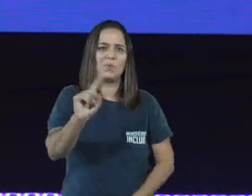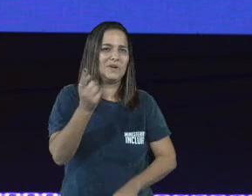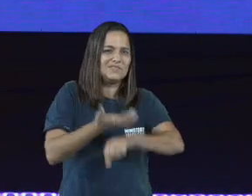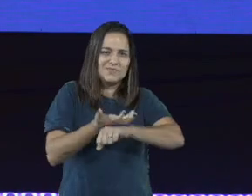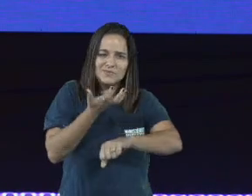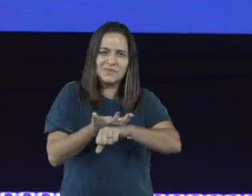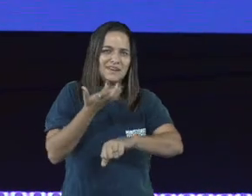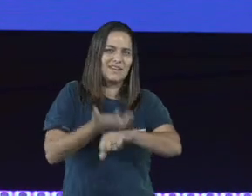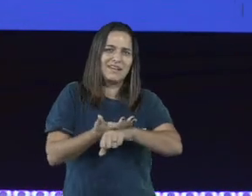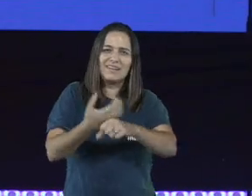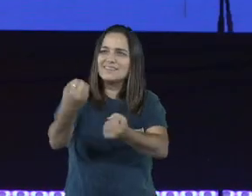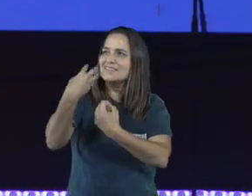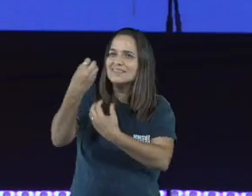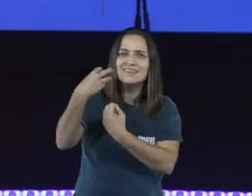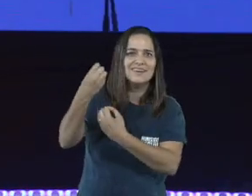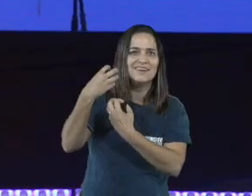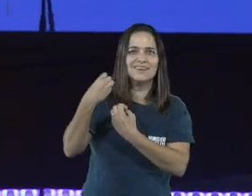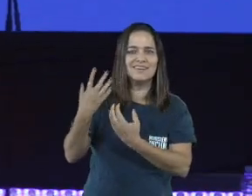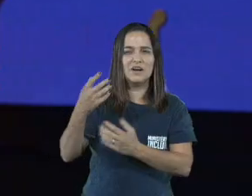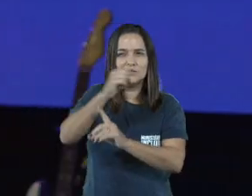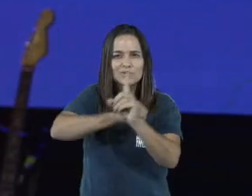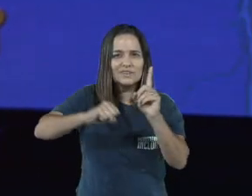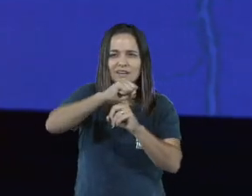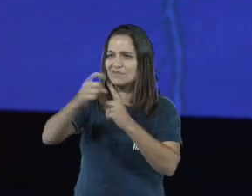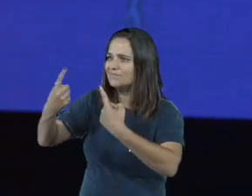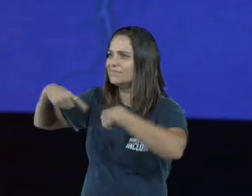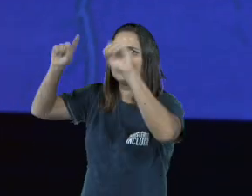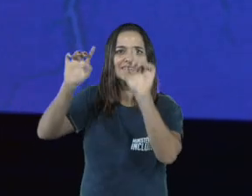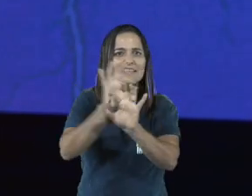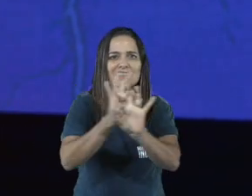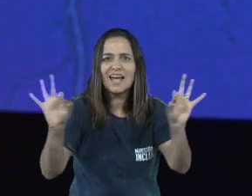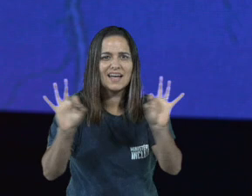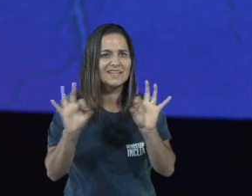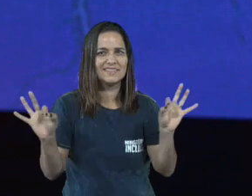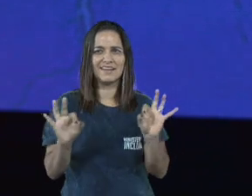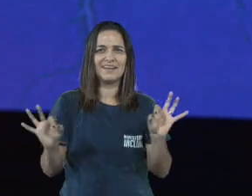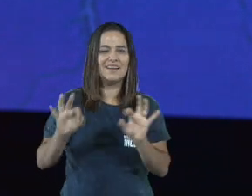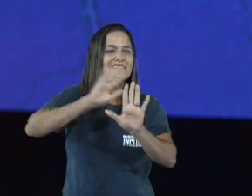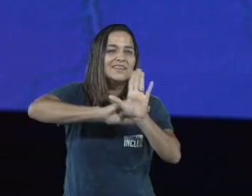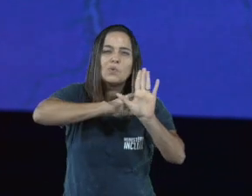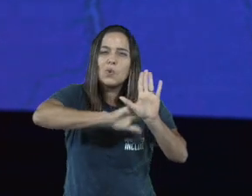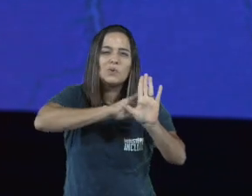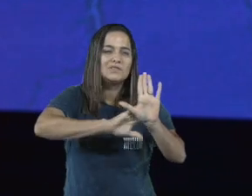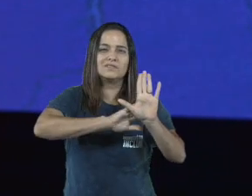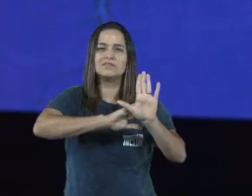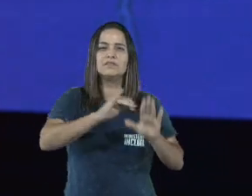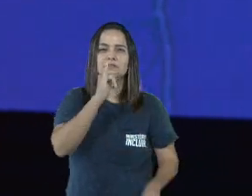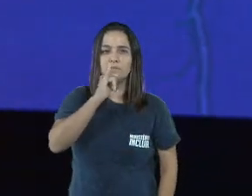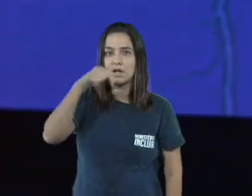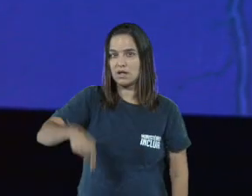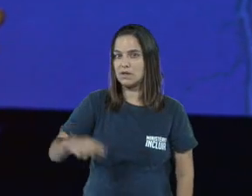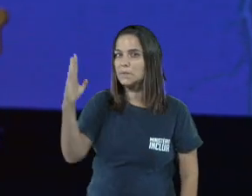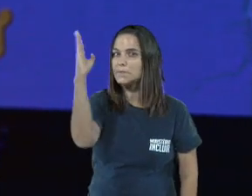grandiosa de gente produtiva criativa se você mos uma nação poderosa ó